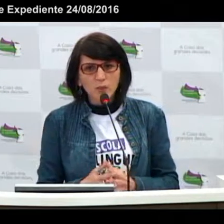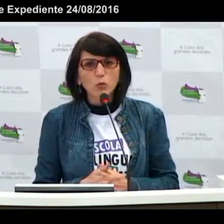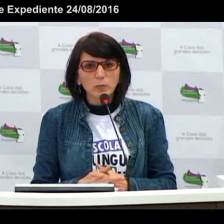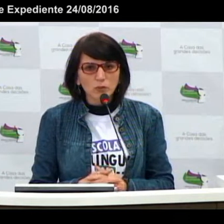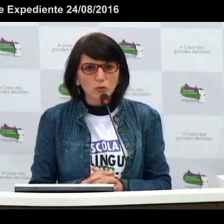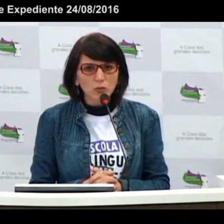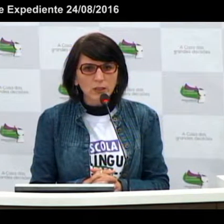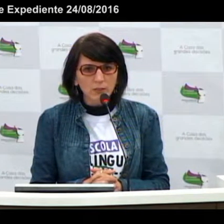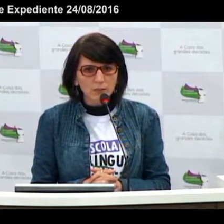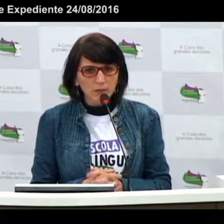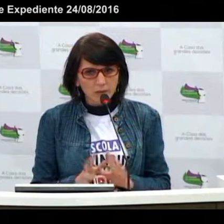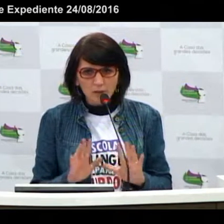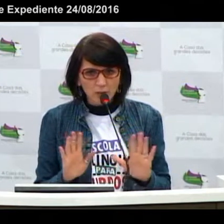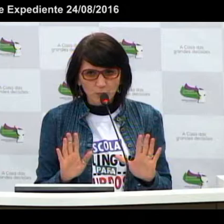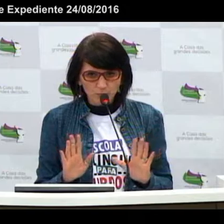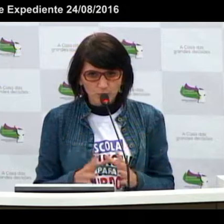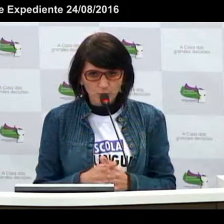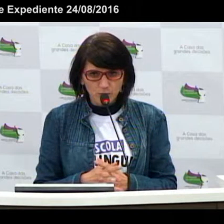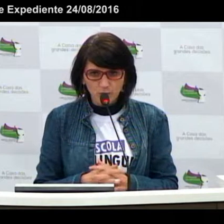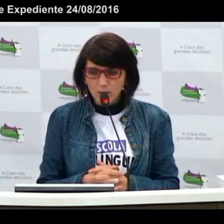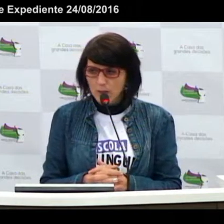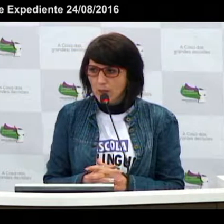de alguma ajuda. Não.